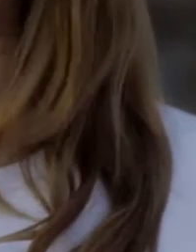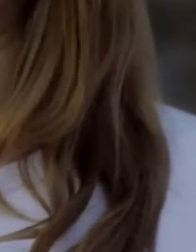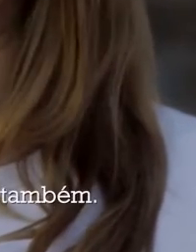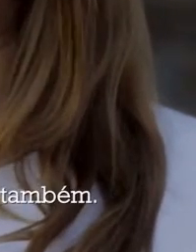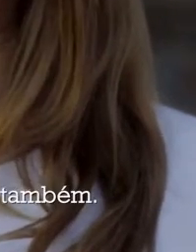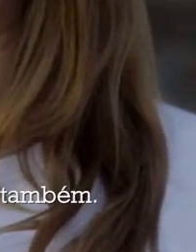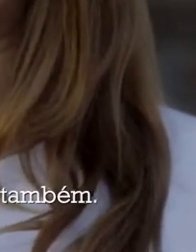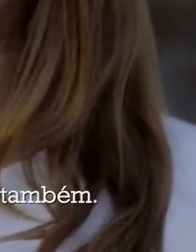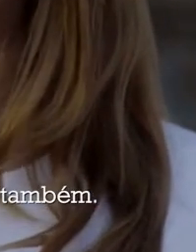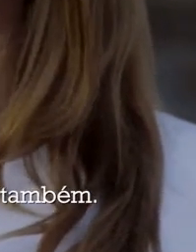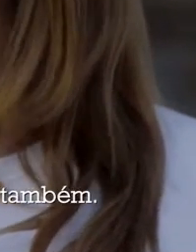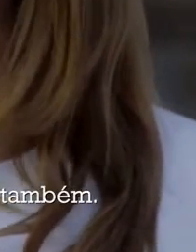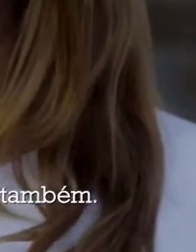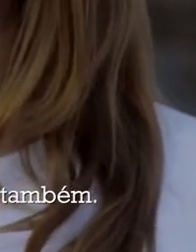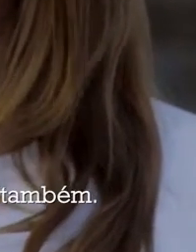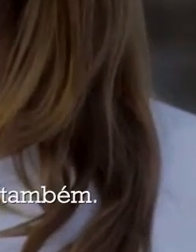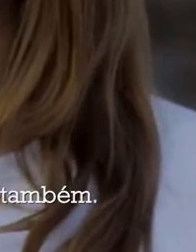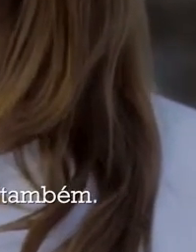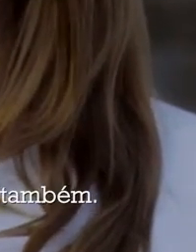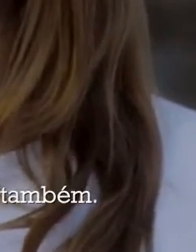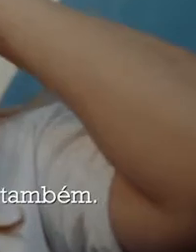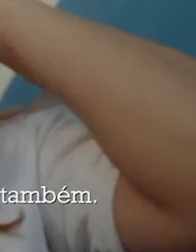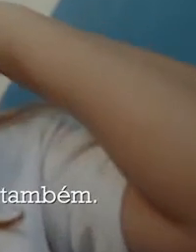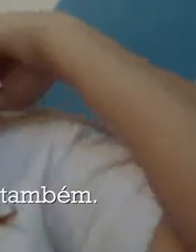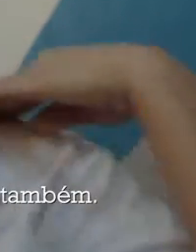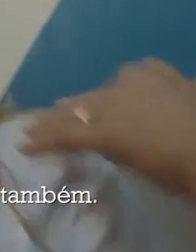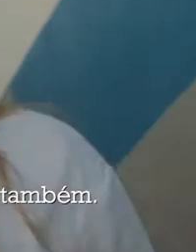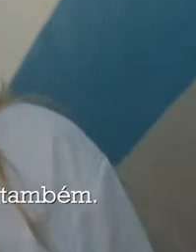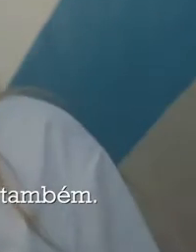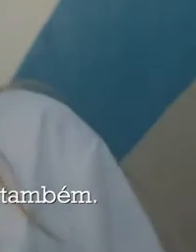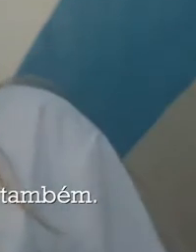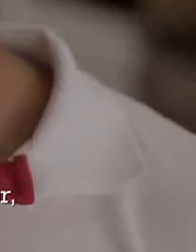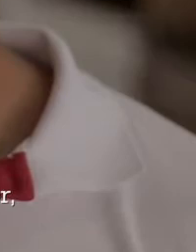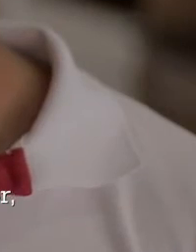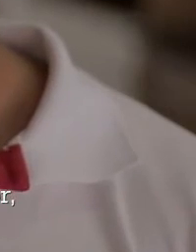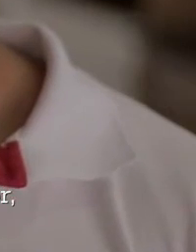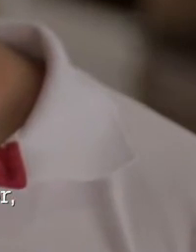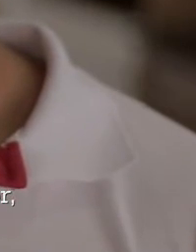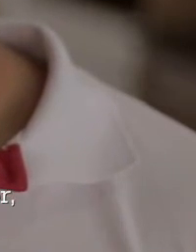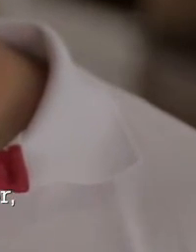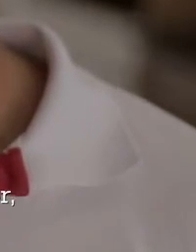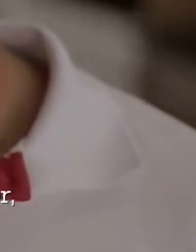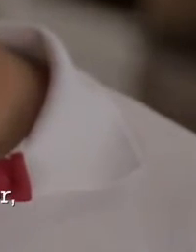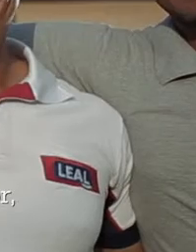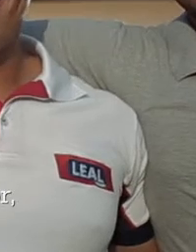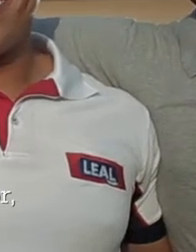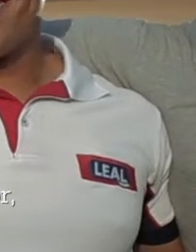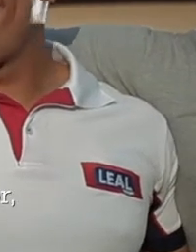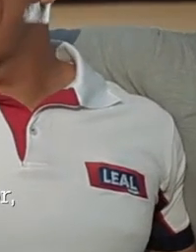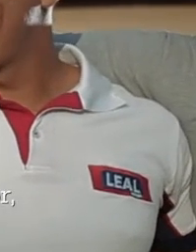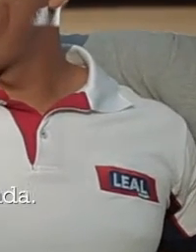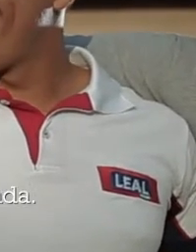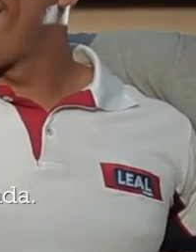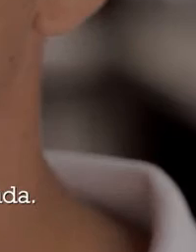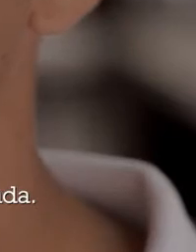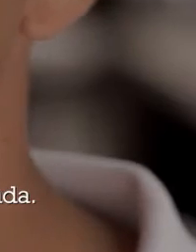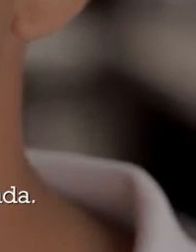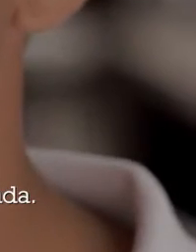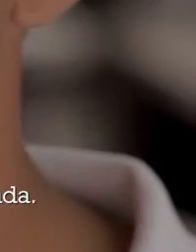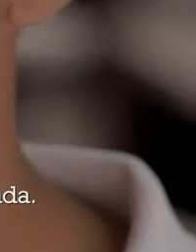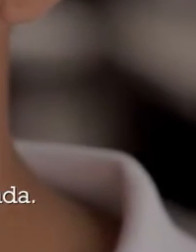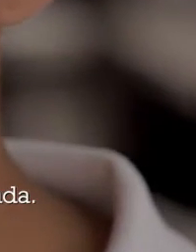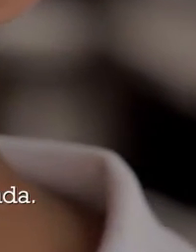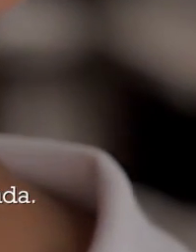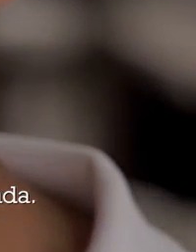parar por aí, não. No ano que vem, eu vou fazer faculdade de turismo também. Eu, como brasileiro, me sinto, assim, como um vencedor. E,